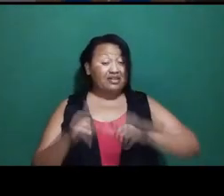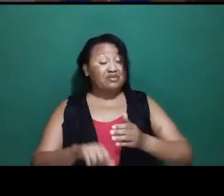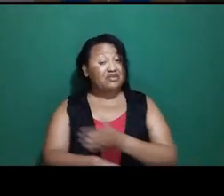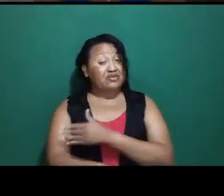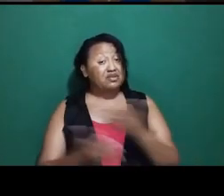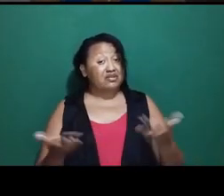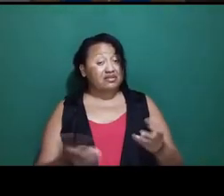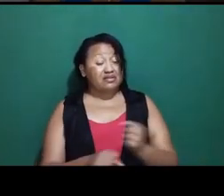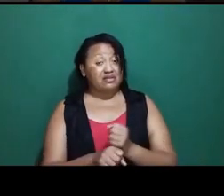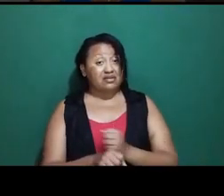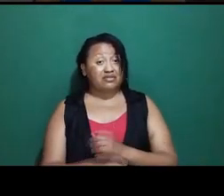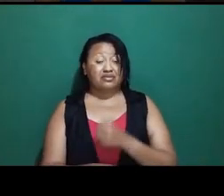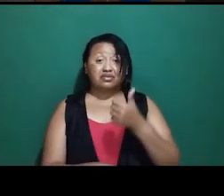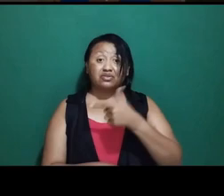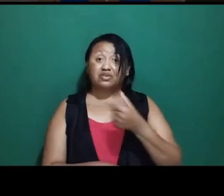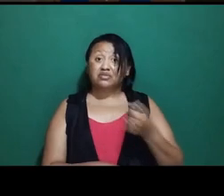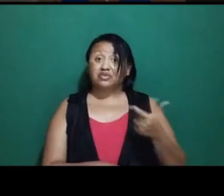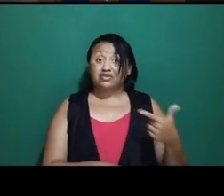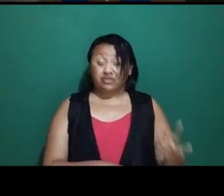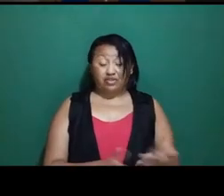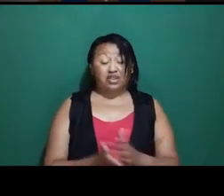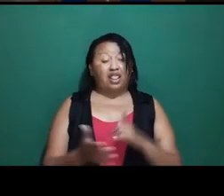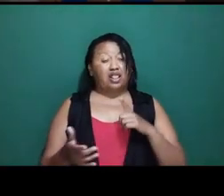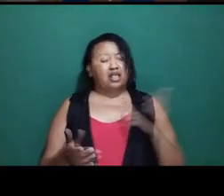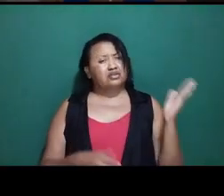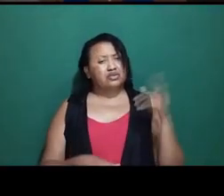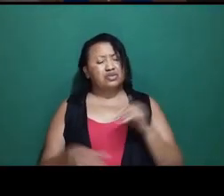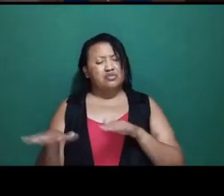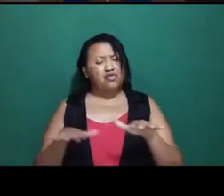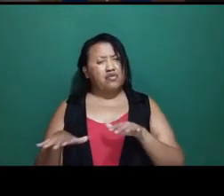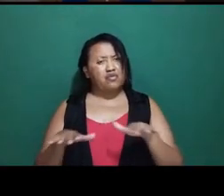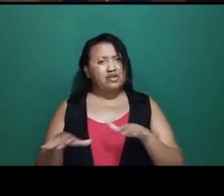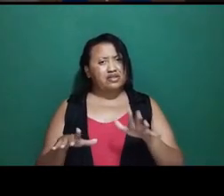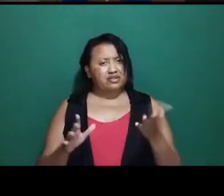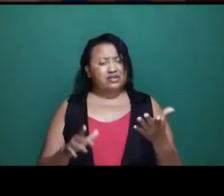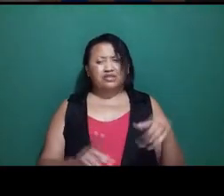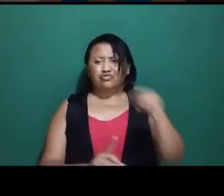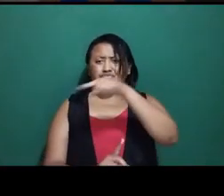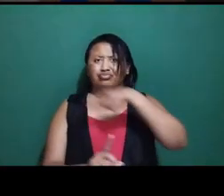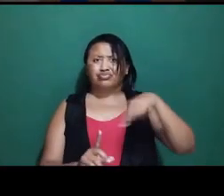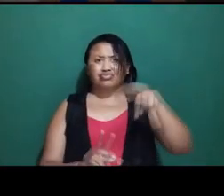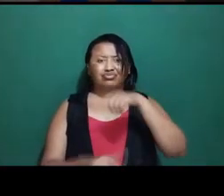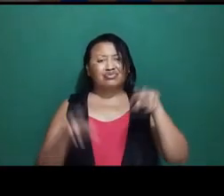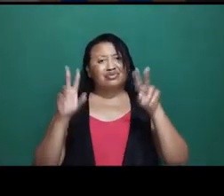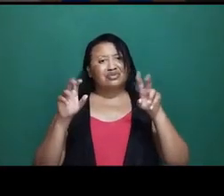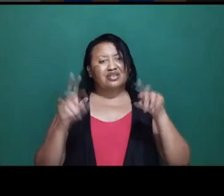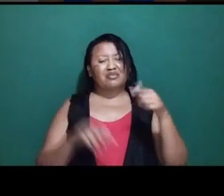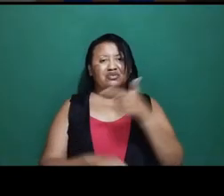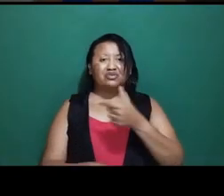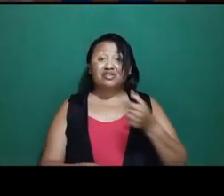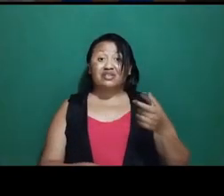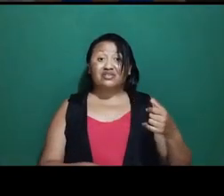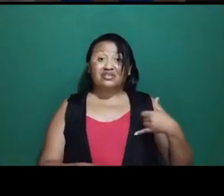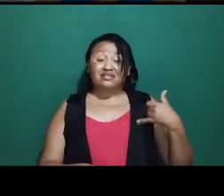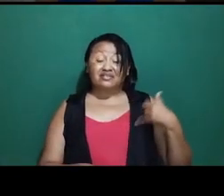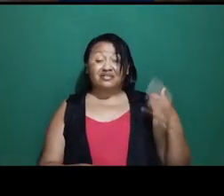né a gente trouxe essa movimentação em torno do Bicentenário da Independência do Brasil